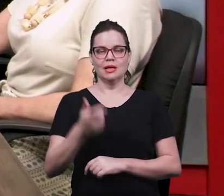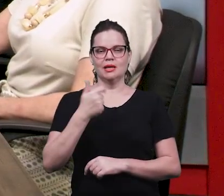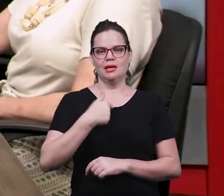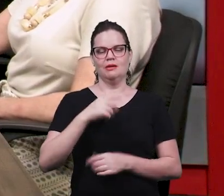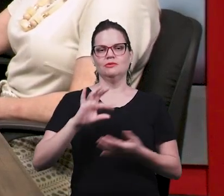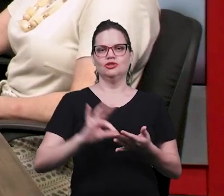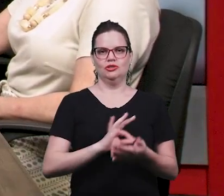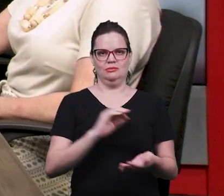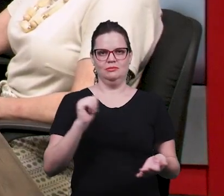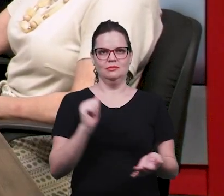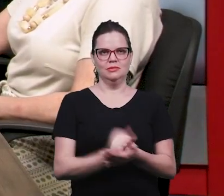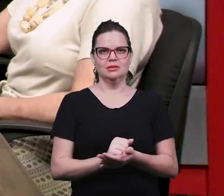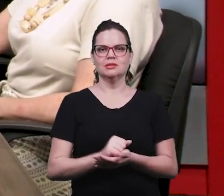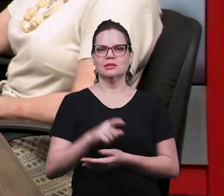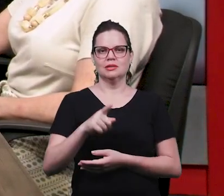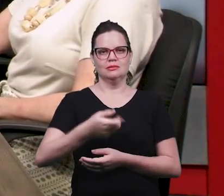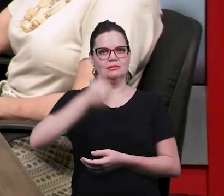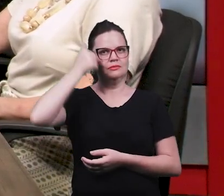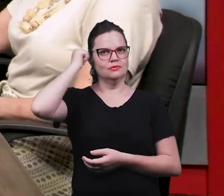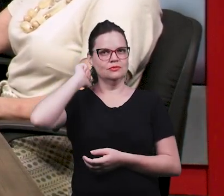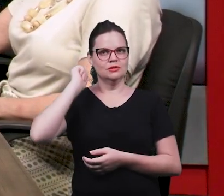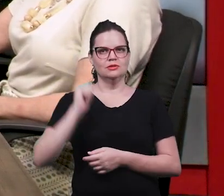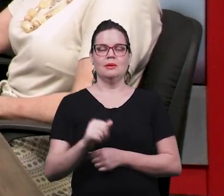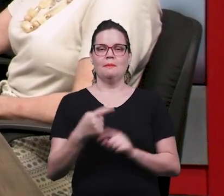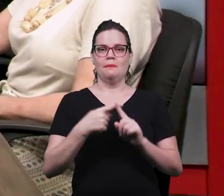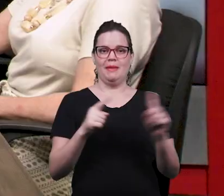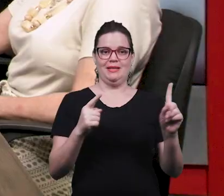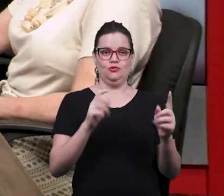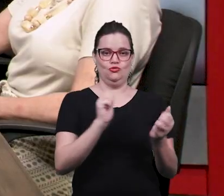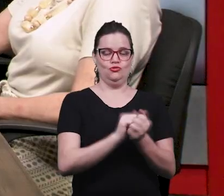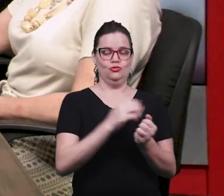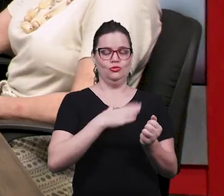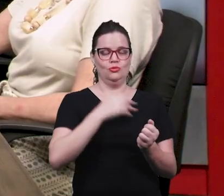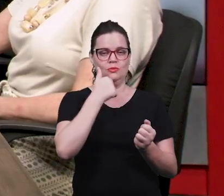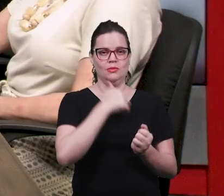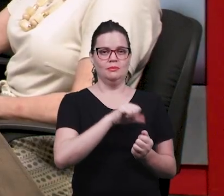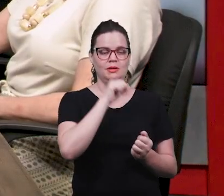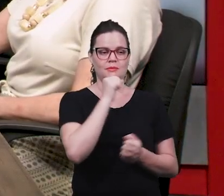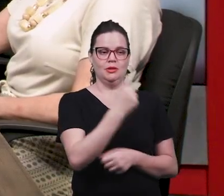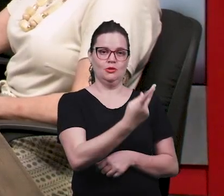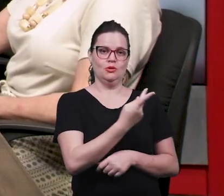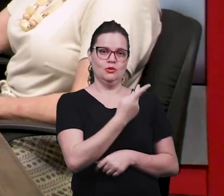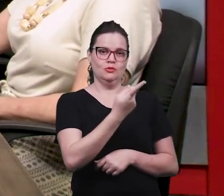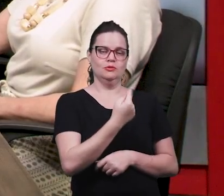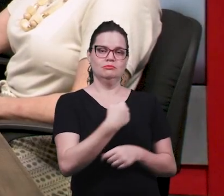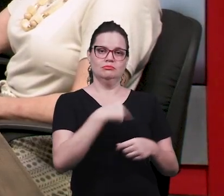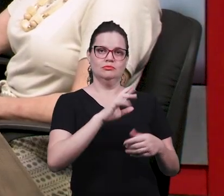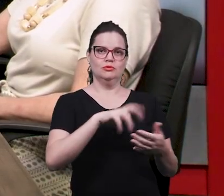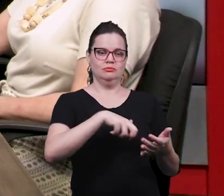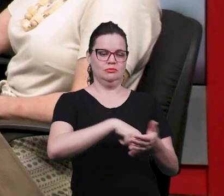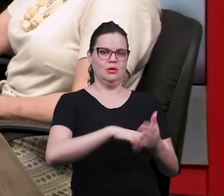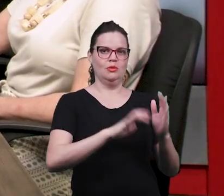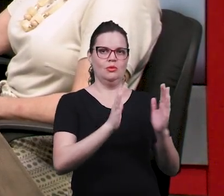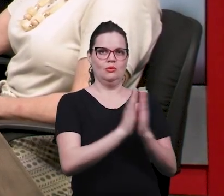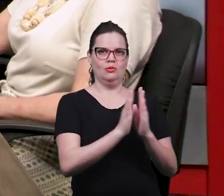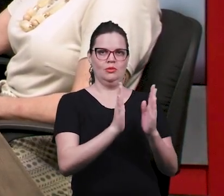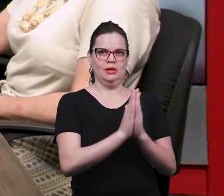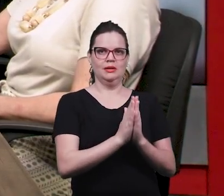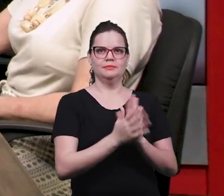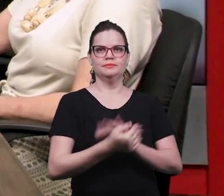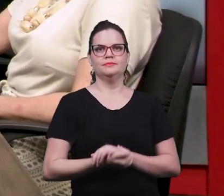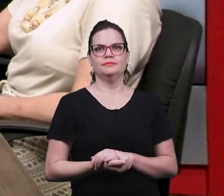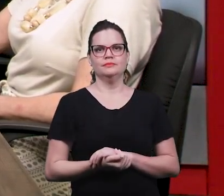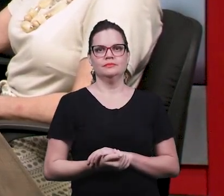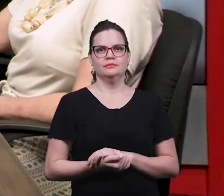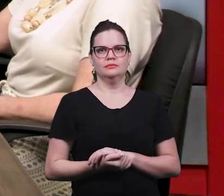a inscrição para o vestibular, né? E a gente foi orar, nós fomos orar, eu e minha mãe. E eu saí para o